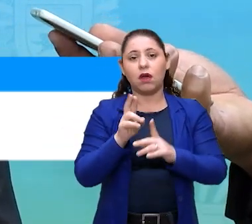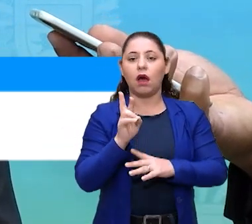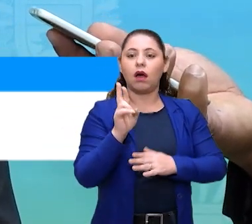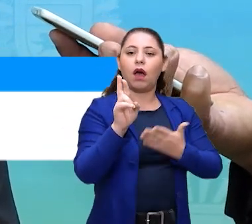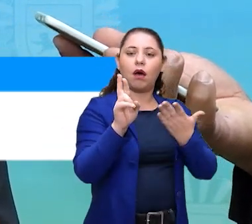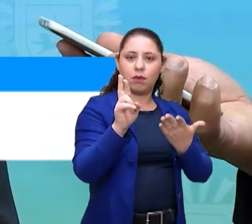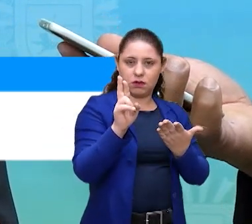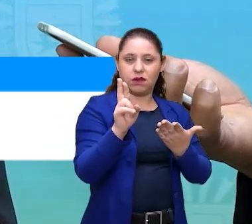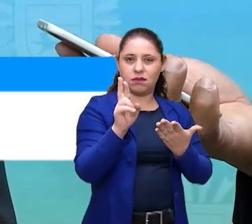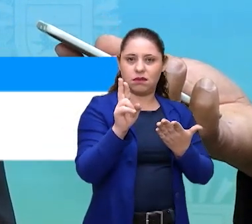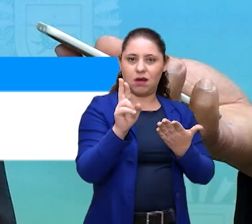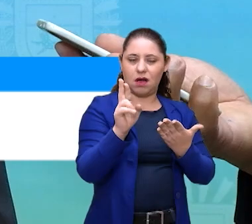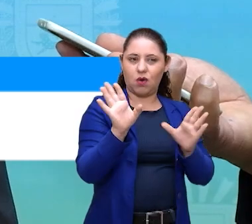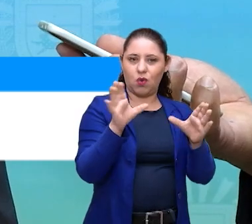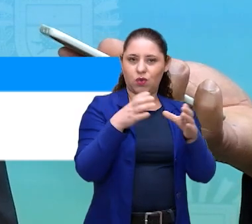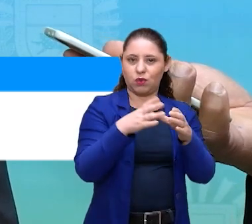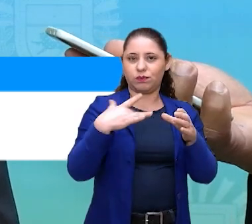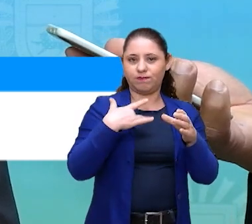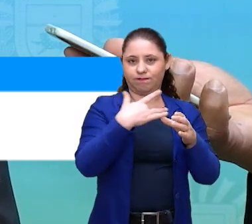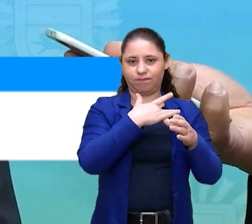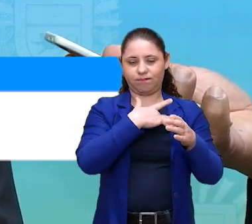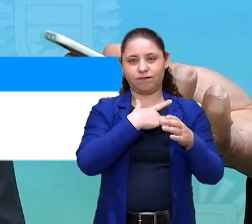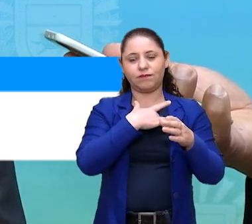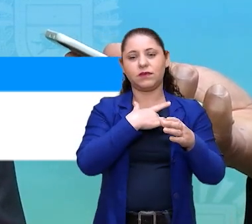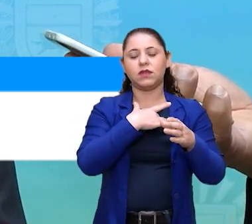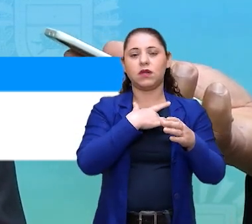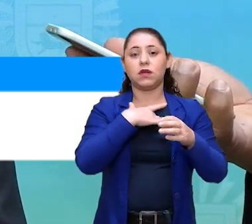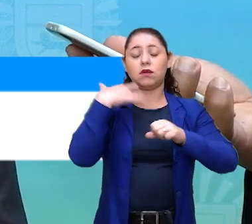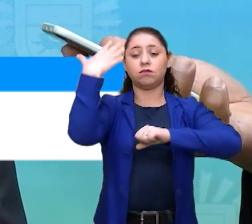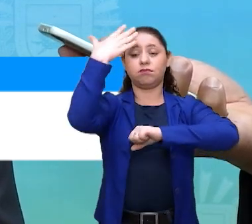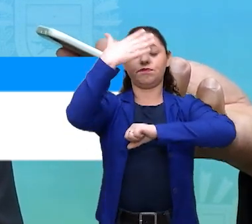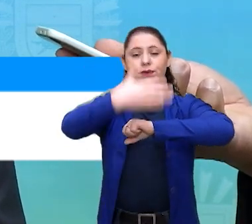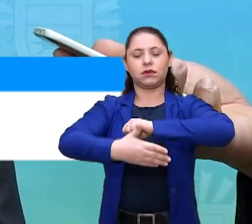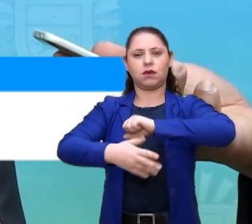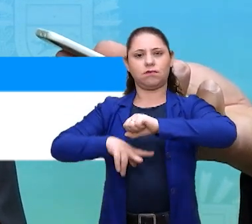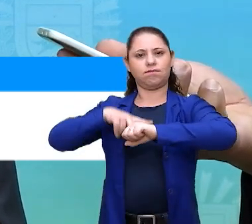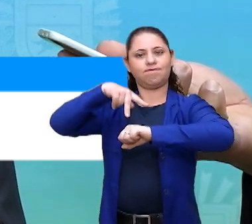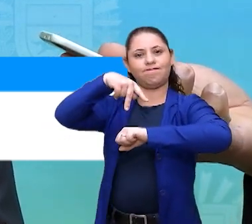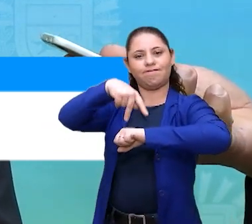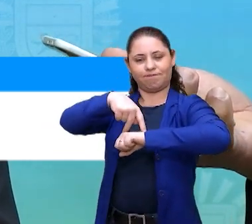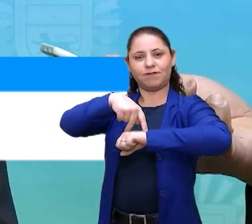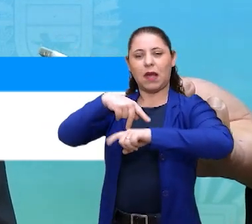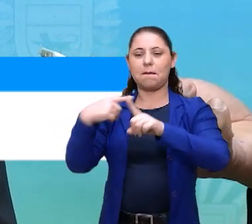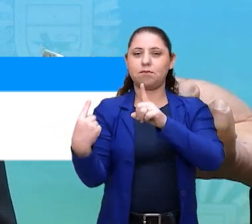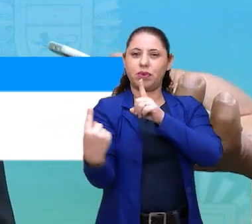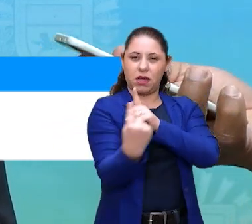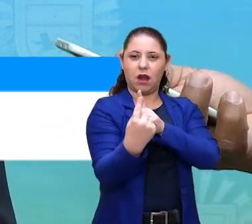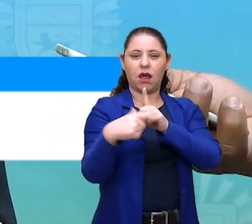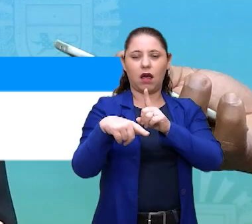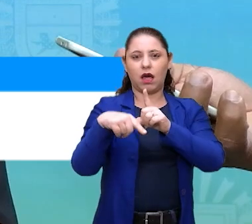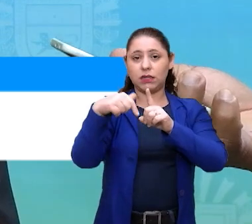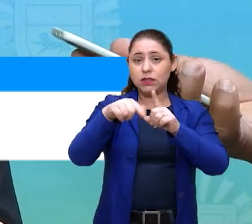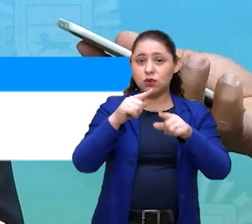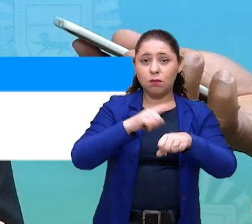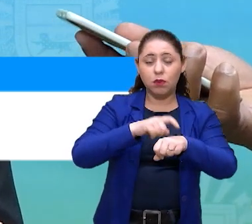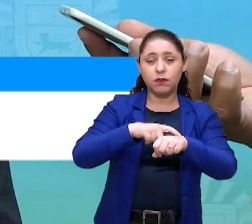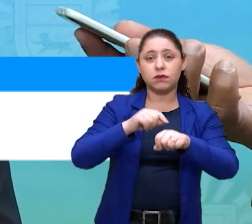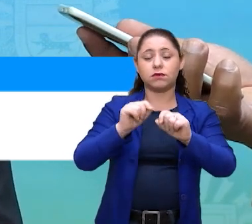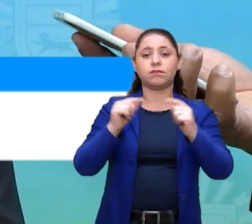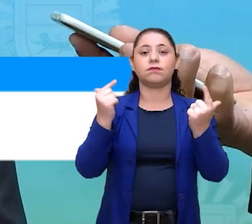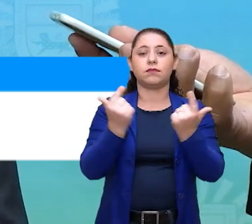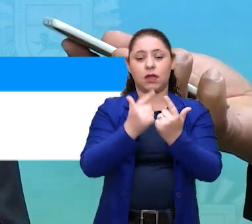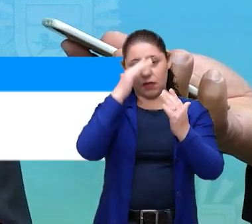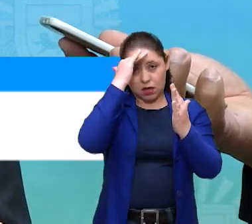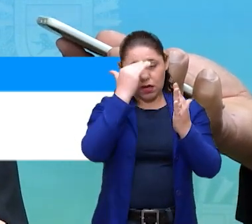isso e representar todo esse segmento da saúde que esteve diante desse enfrentamento, aqui nesse momento da